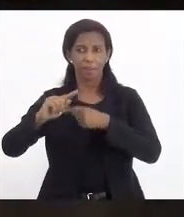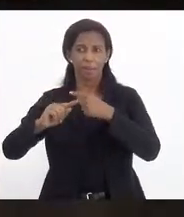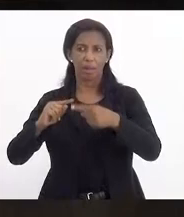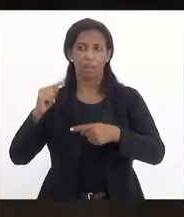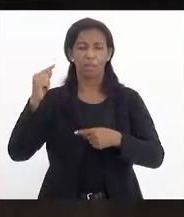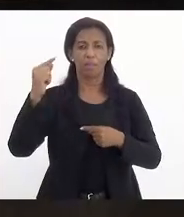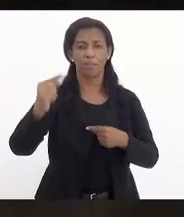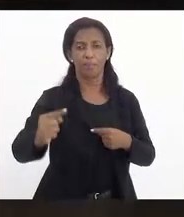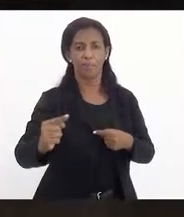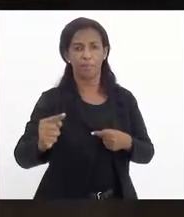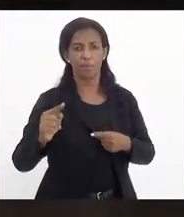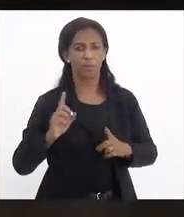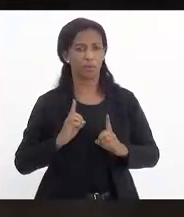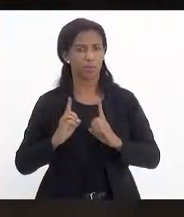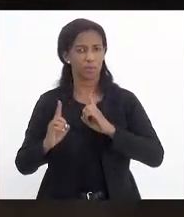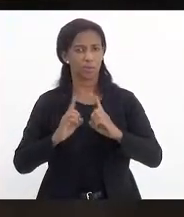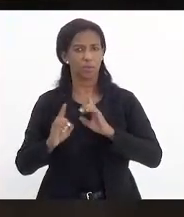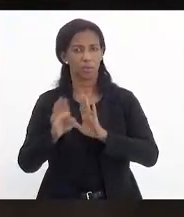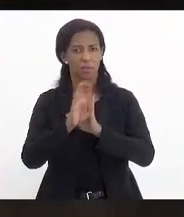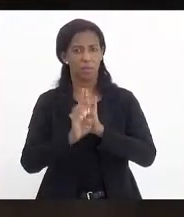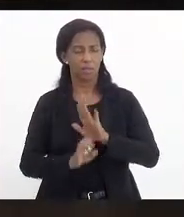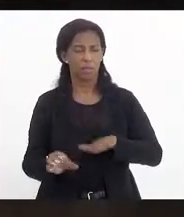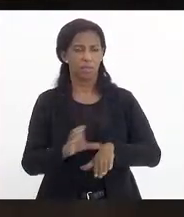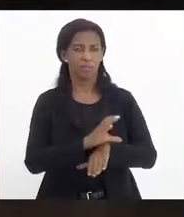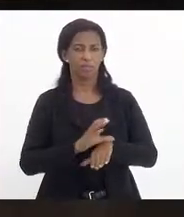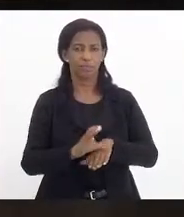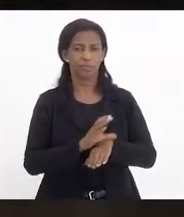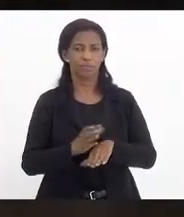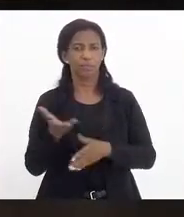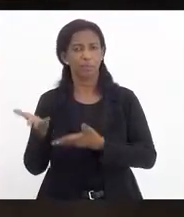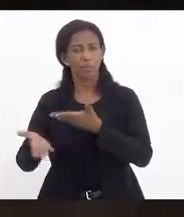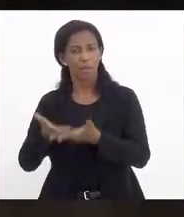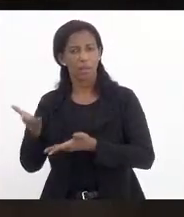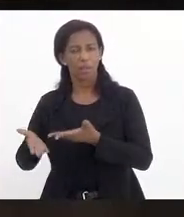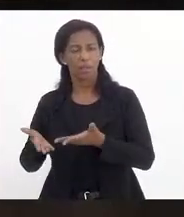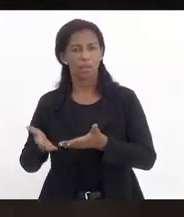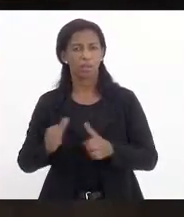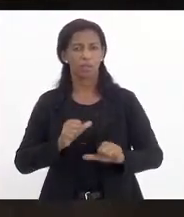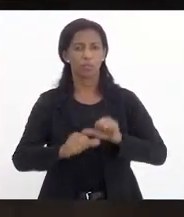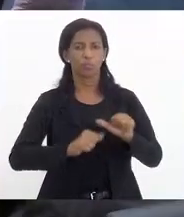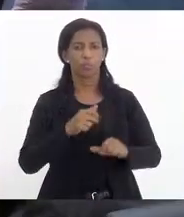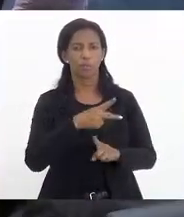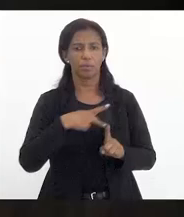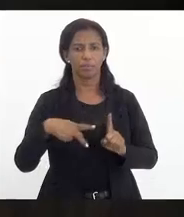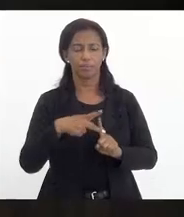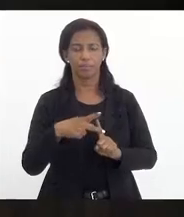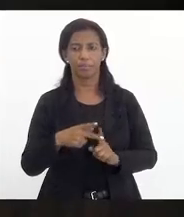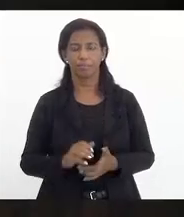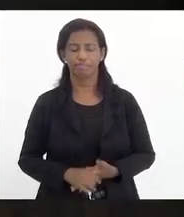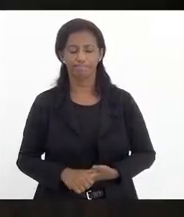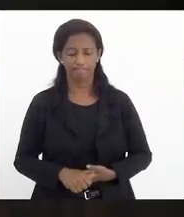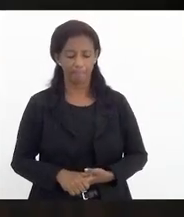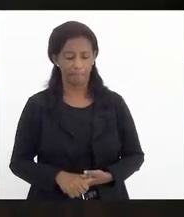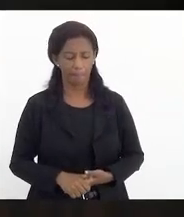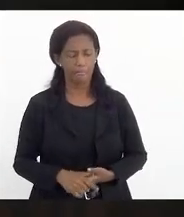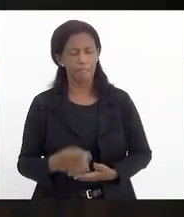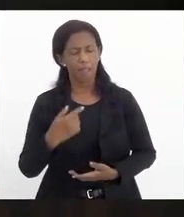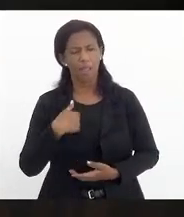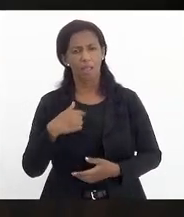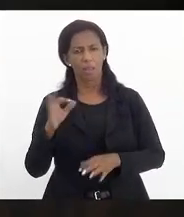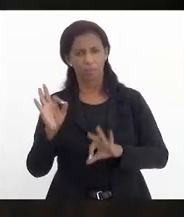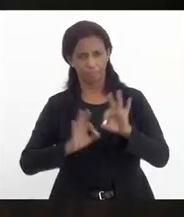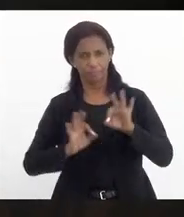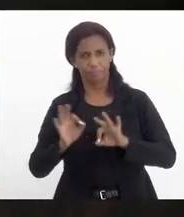após, né, a discussão da emenda constitucional que trata de mudanças na Previdência. Eu fiz um calendário, deputado Flávio, e